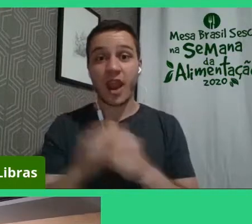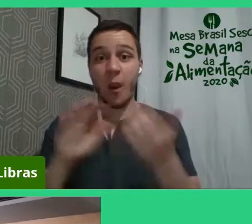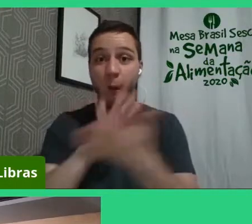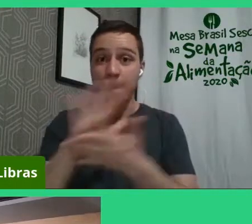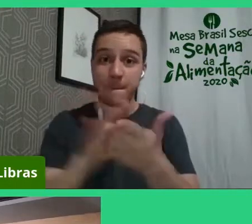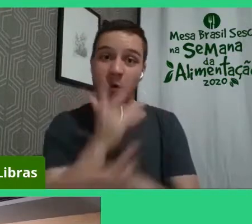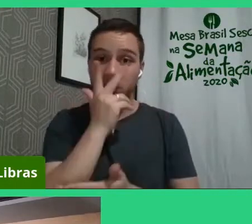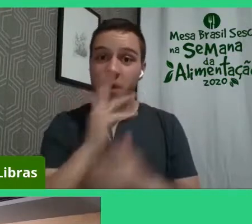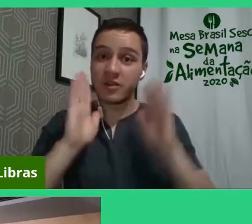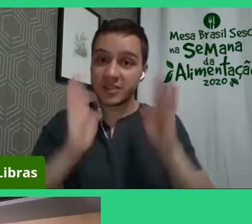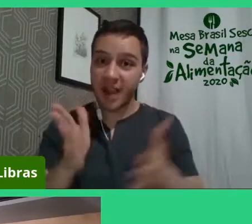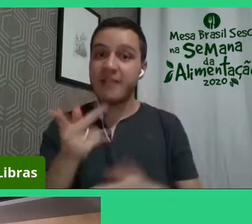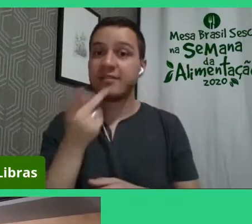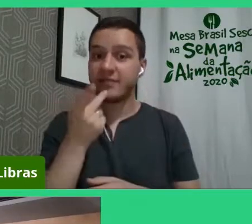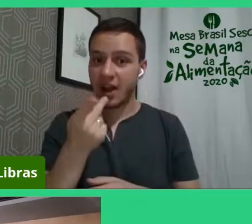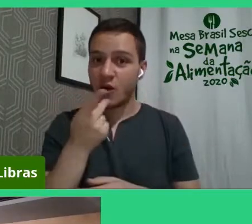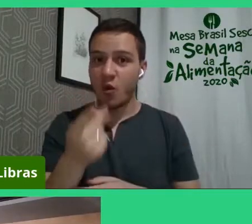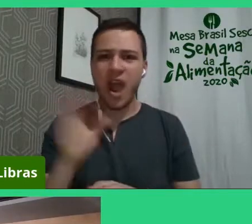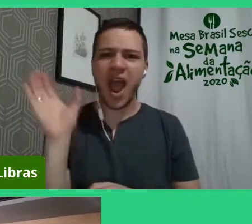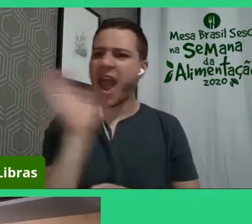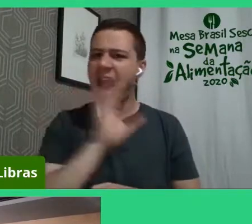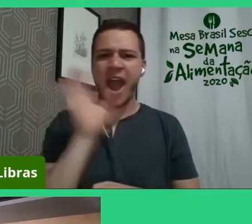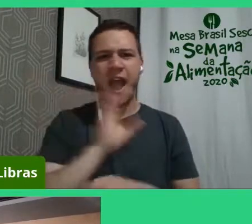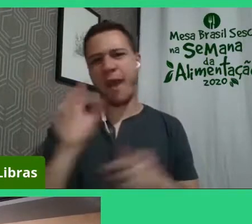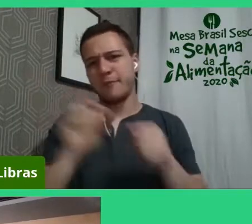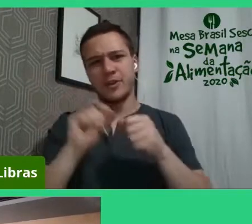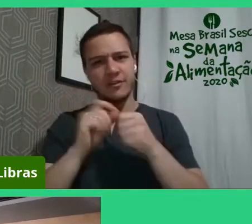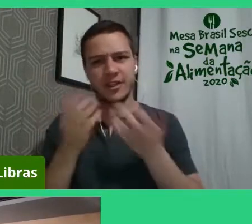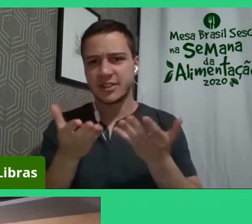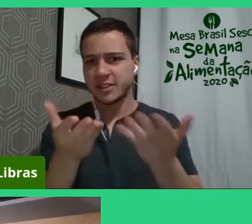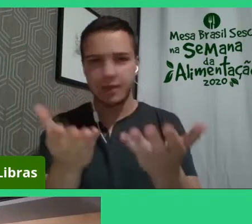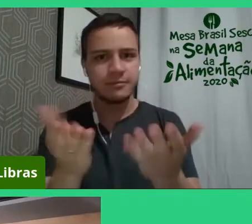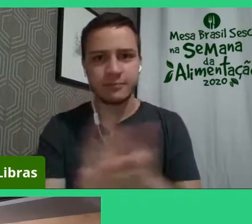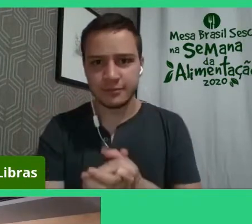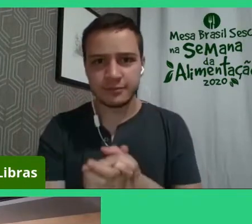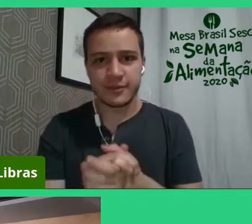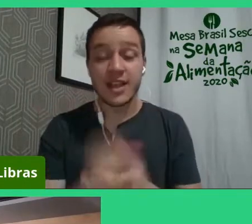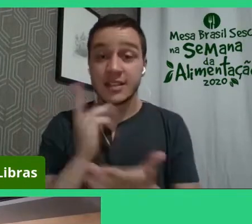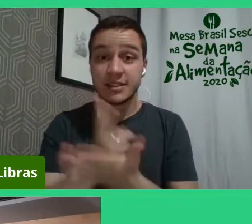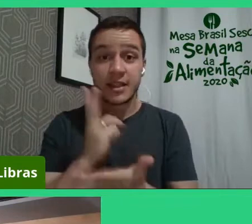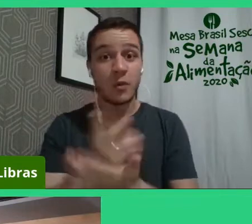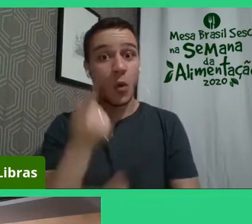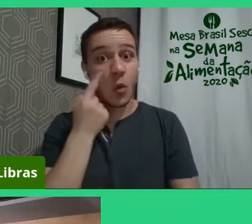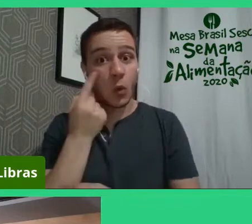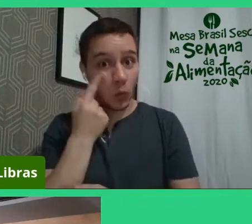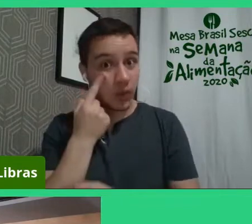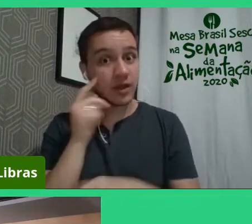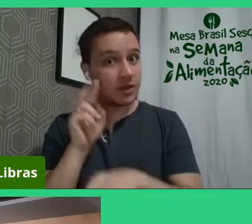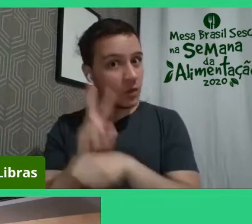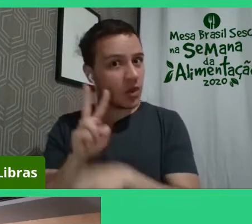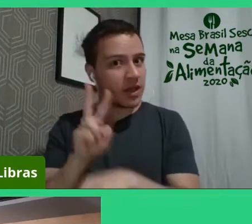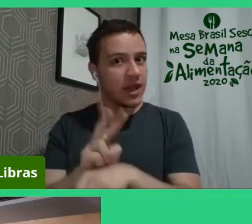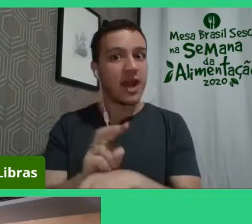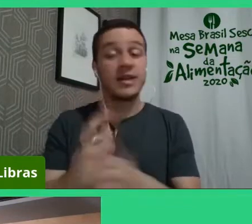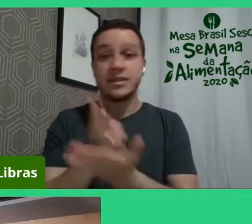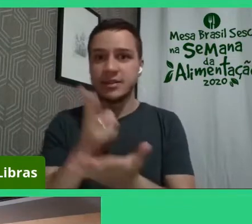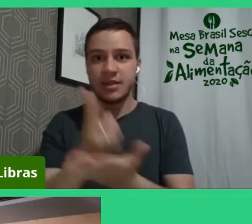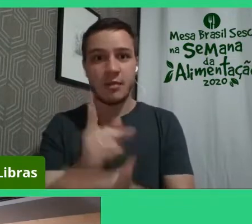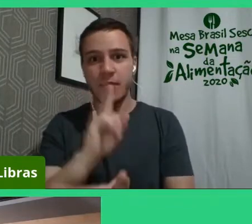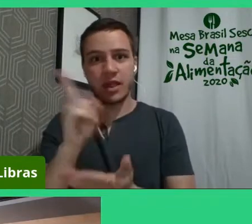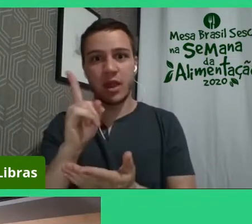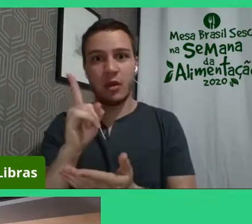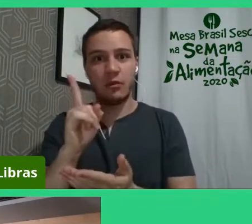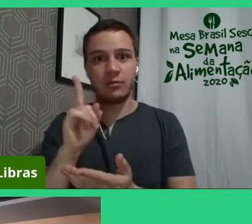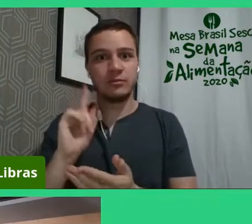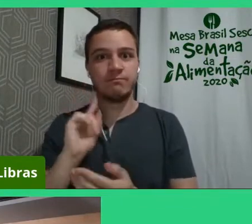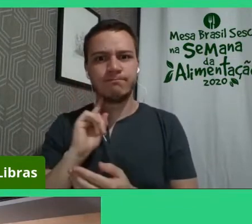Pessoal, as almôndegas, então, como eu falei, elas são bem rápidas, né, no cozimento. Tem sempre que ficar de olho e olhando